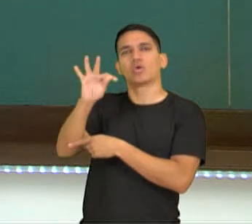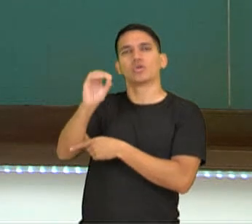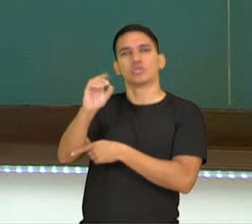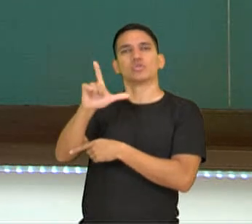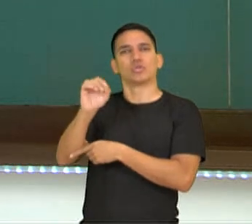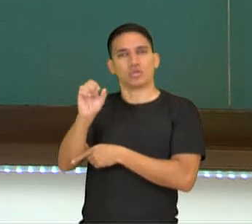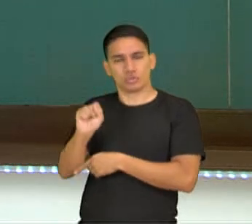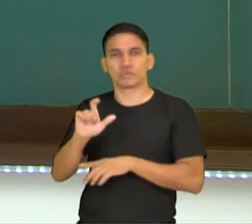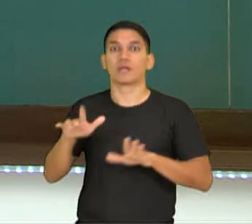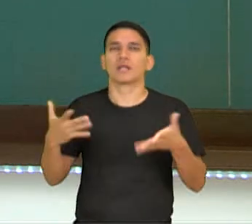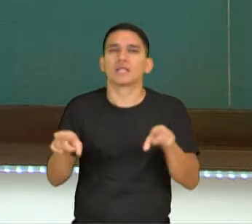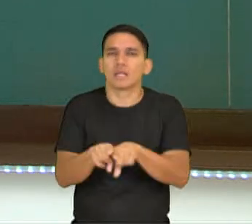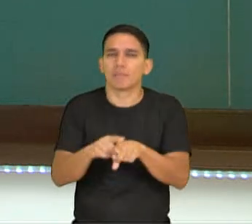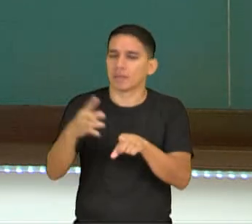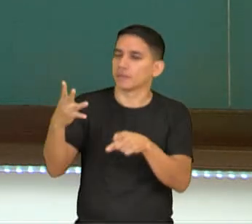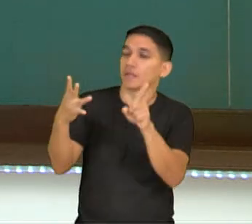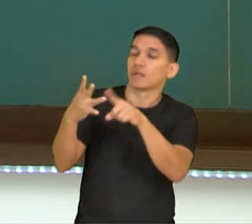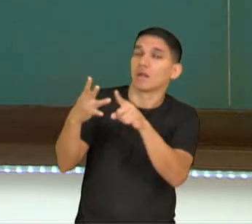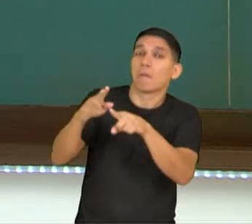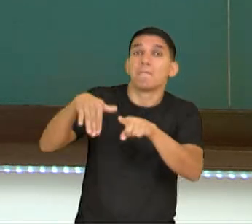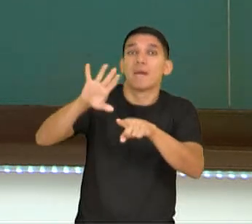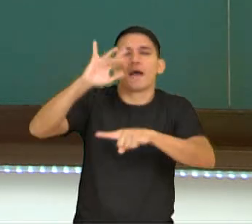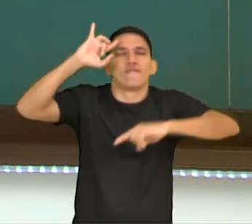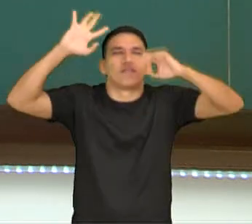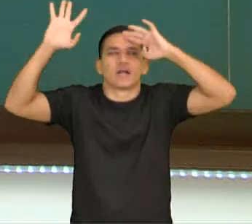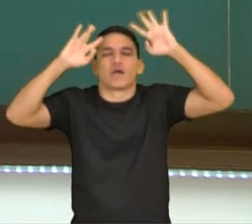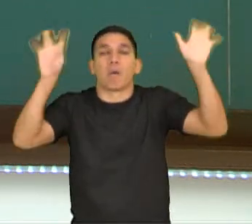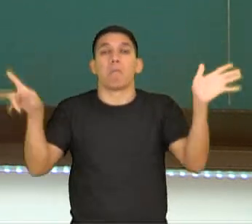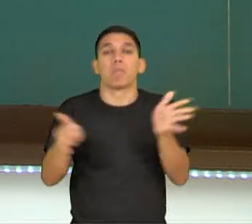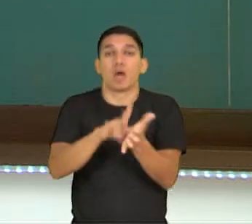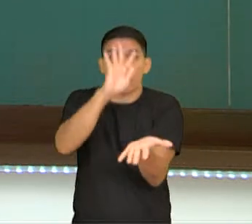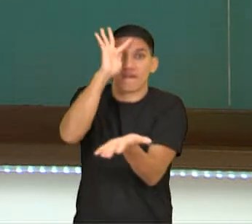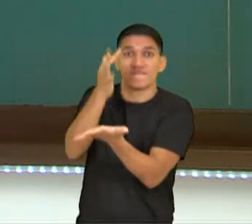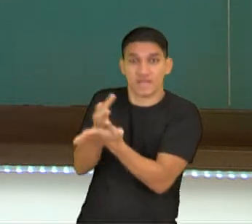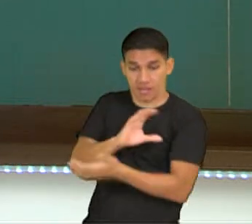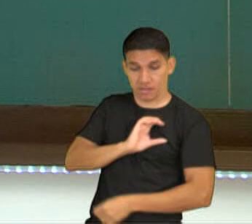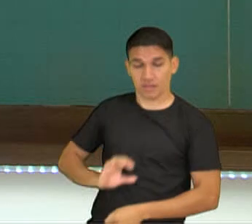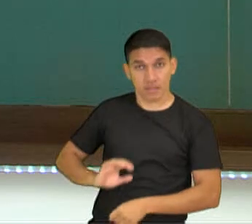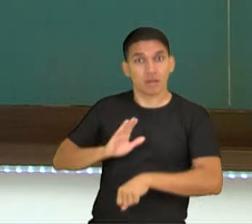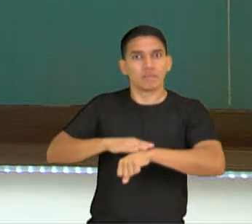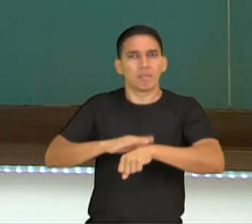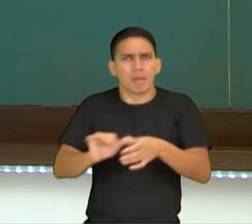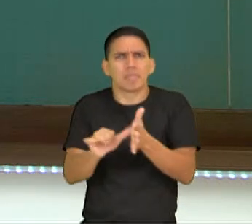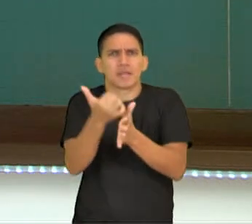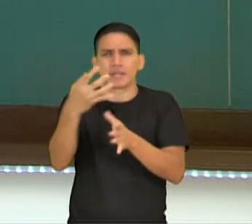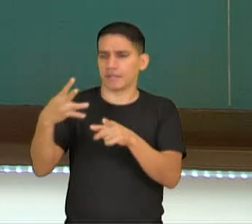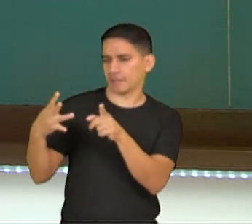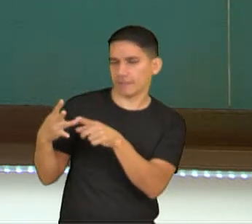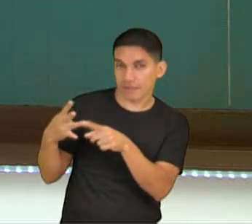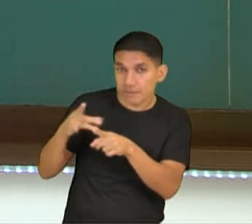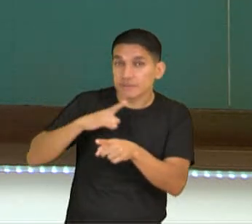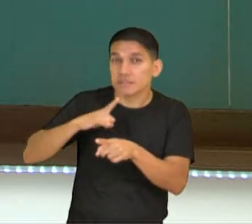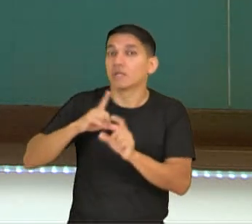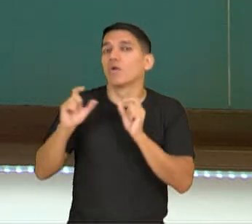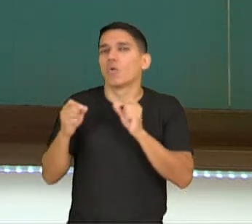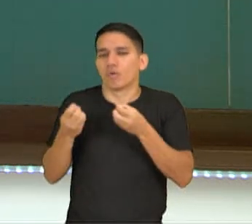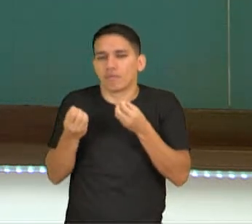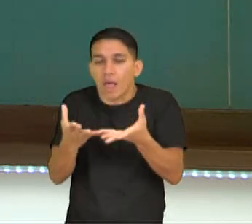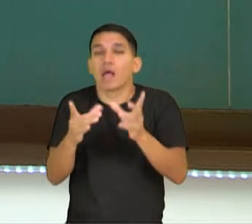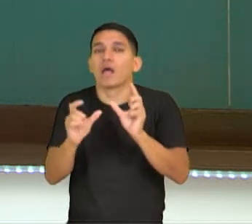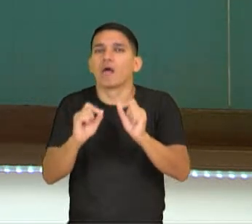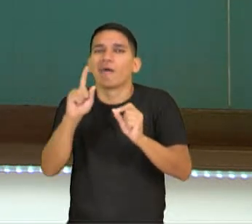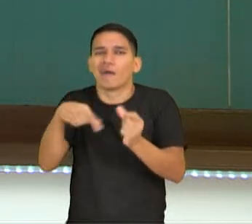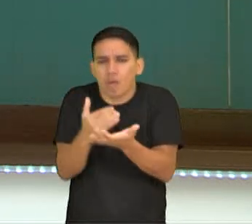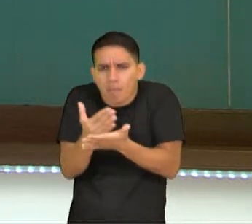um período mais filosófico da própria fé cristã, em que, tanto no primeiro momento ali com a patrística, em que vai ser dadas